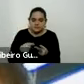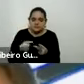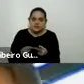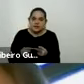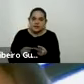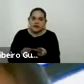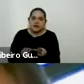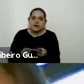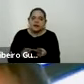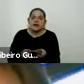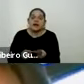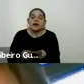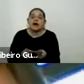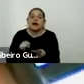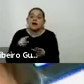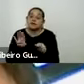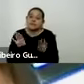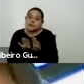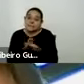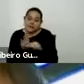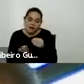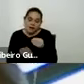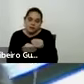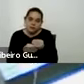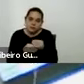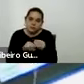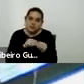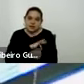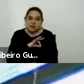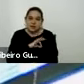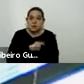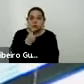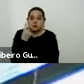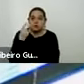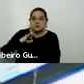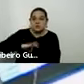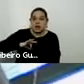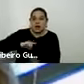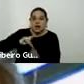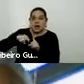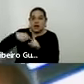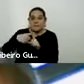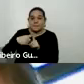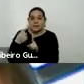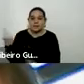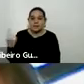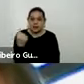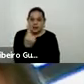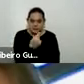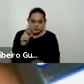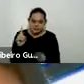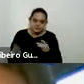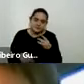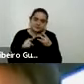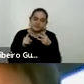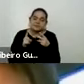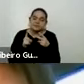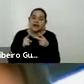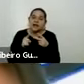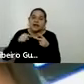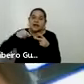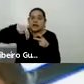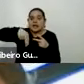Nacional de uma bônus salarial aos trabalhadores, de um salário nominal para cada trabalhador, e fechamos o acordo na NT, no